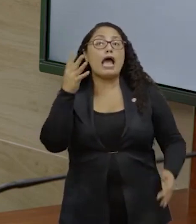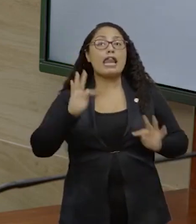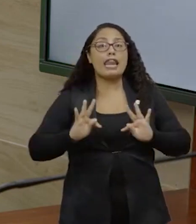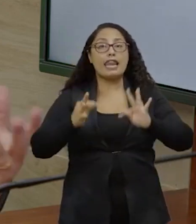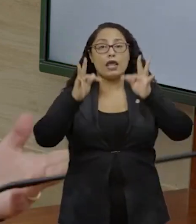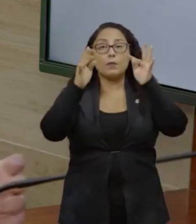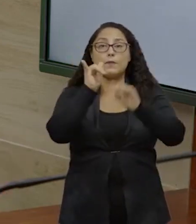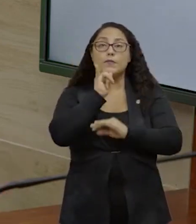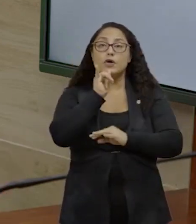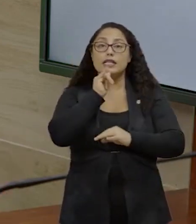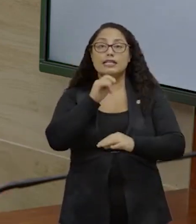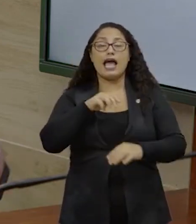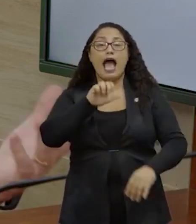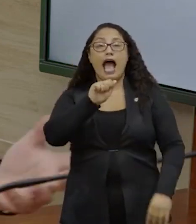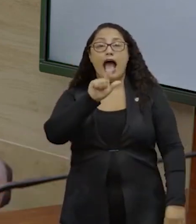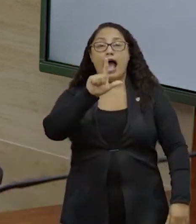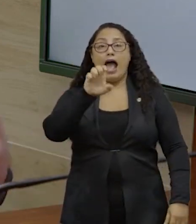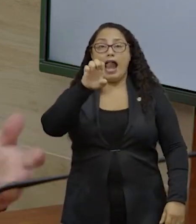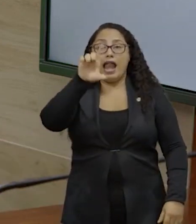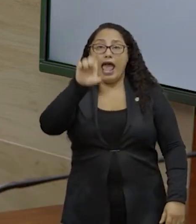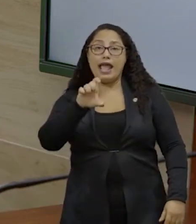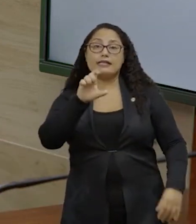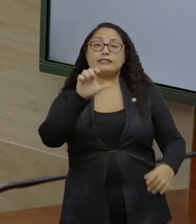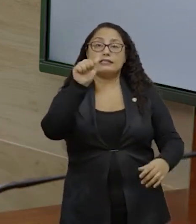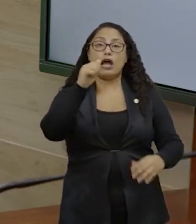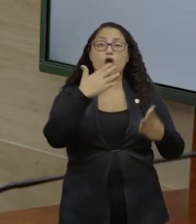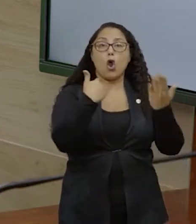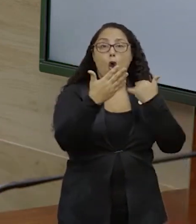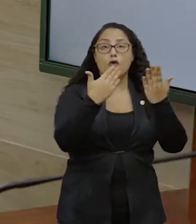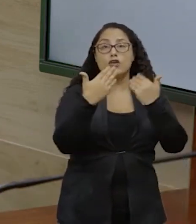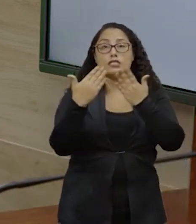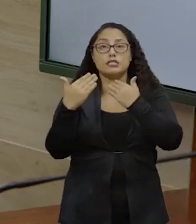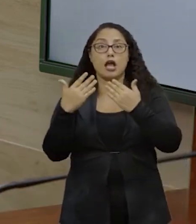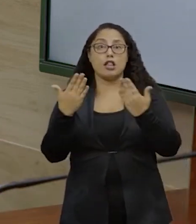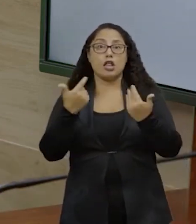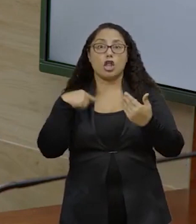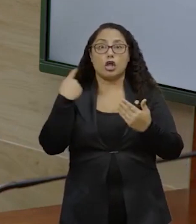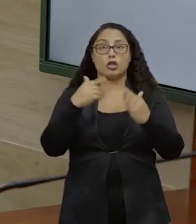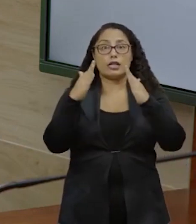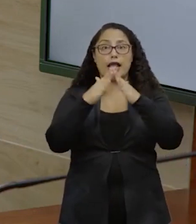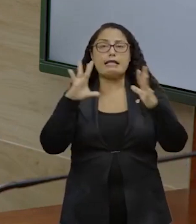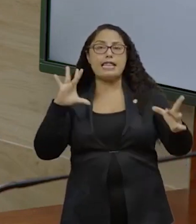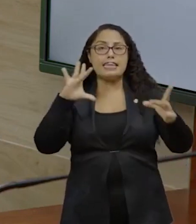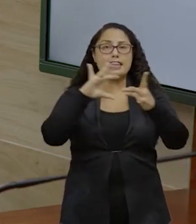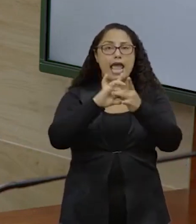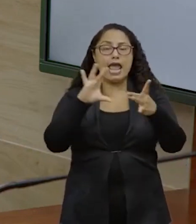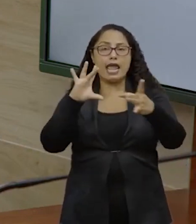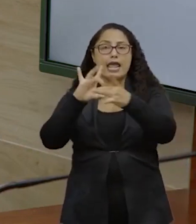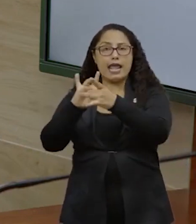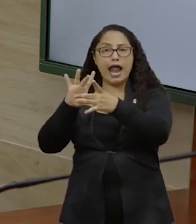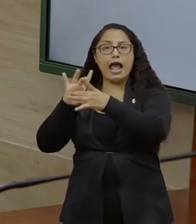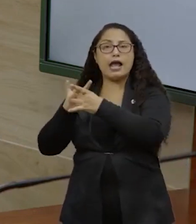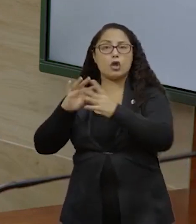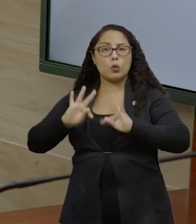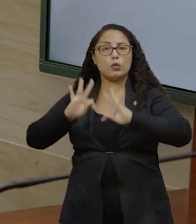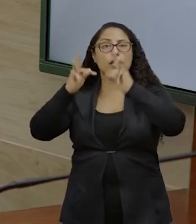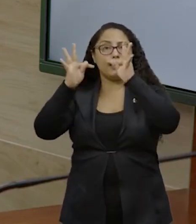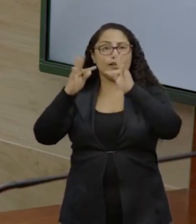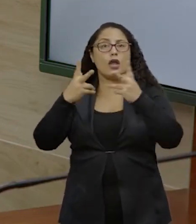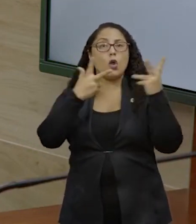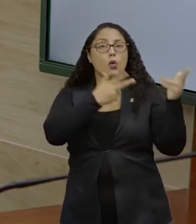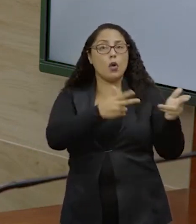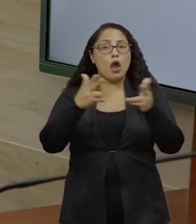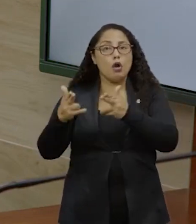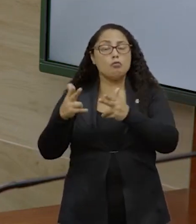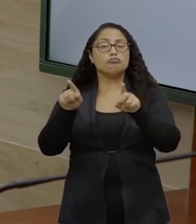aquelas tecnologias, por exemplo, a Alexa, né, que estão conversando com a gente dentro das nossas casas, integradas cada vez mais, né, com tecnologias como